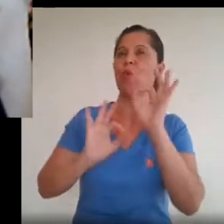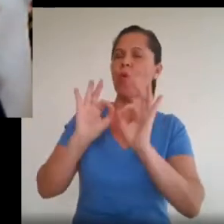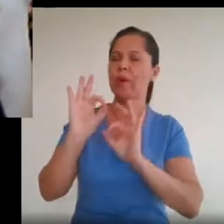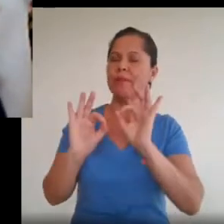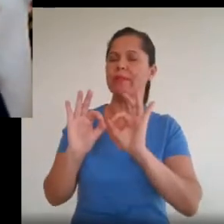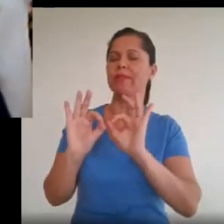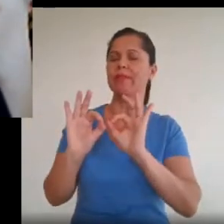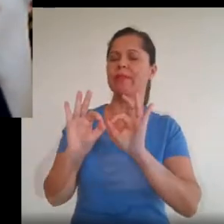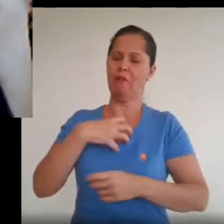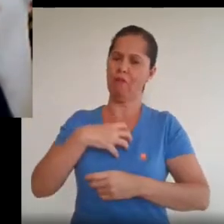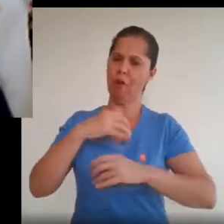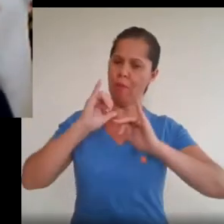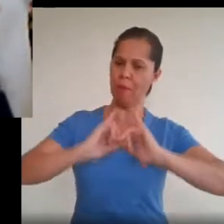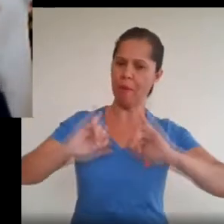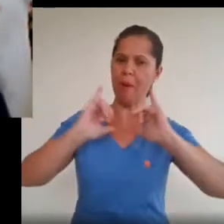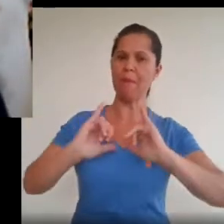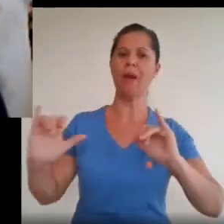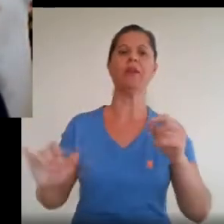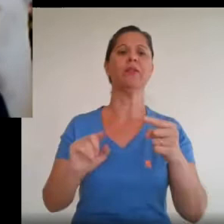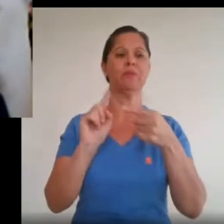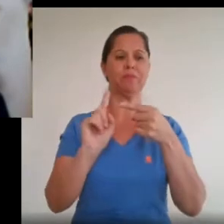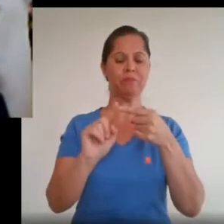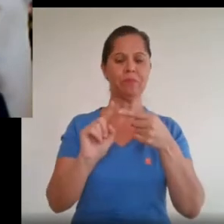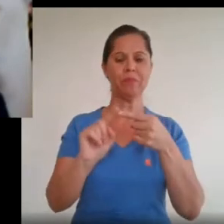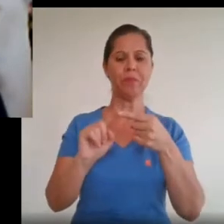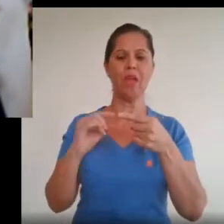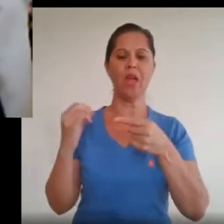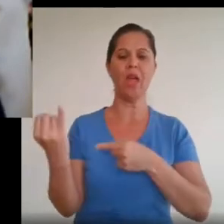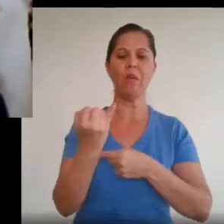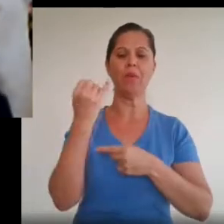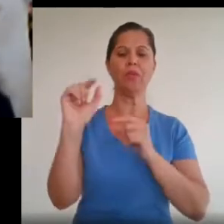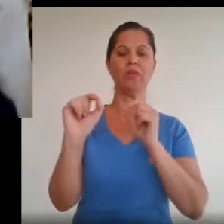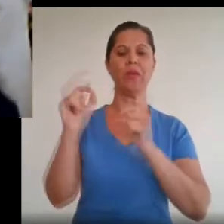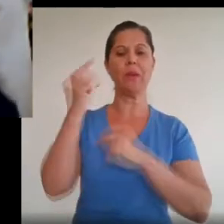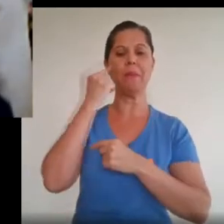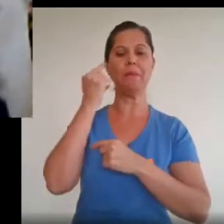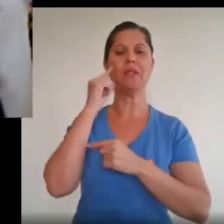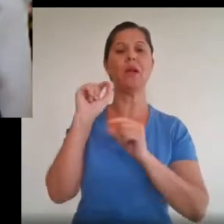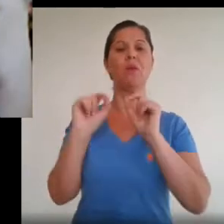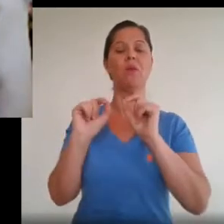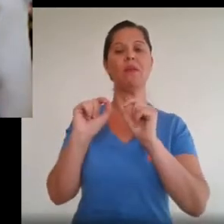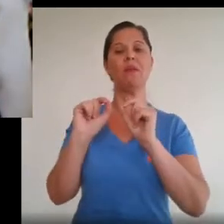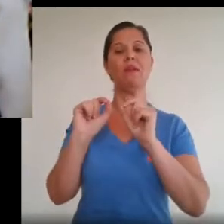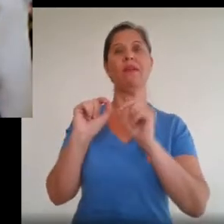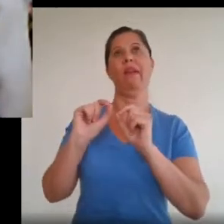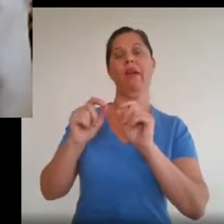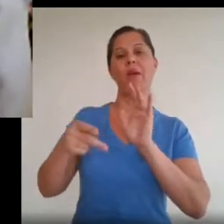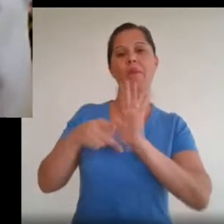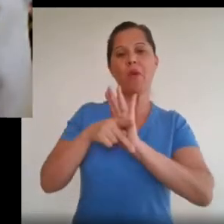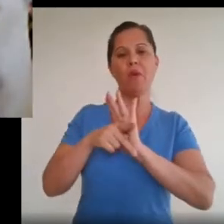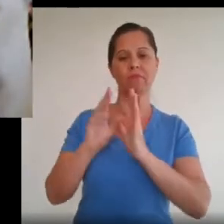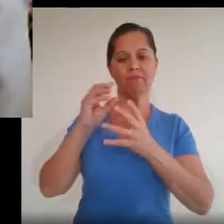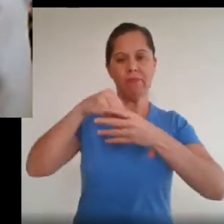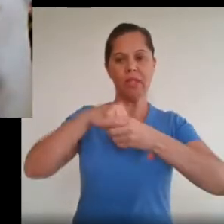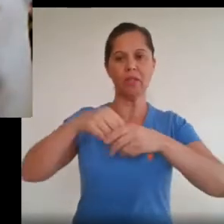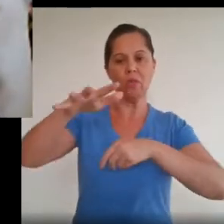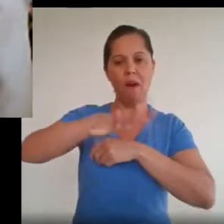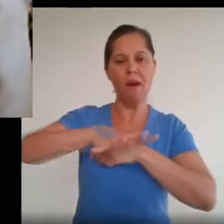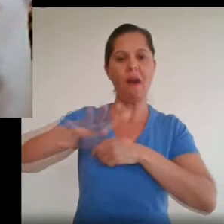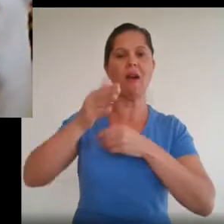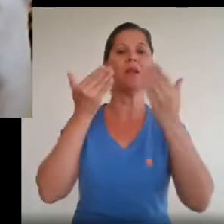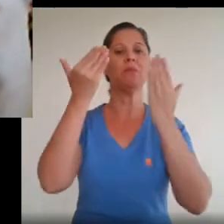organização, elas pensaram como manejar os determinantes sociais em diferentes atuações da